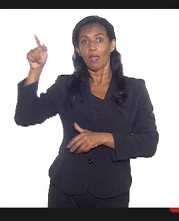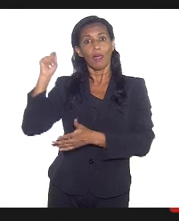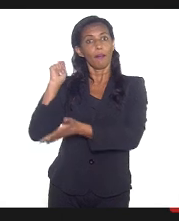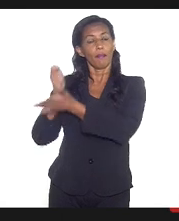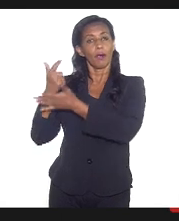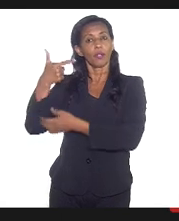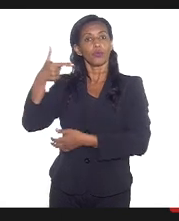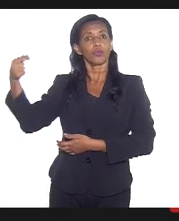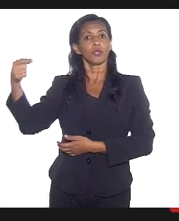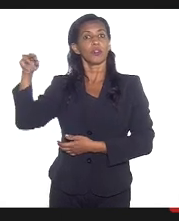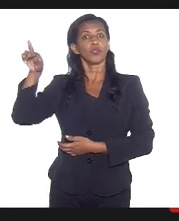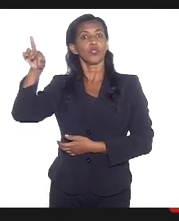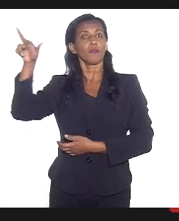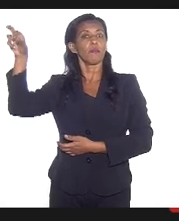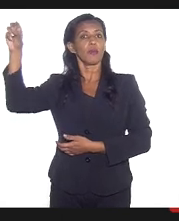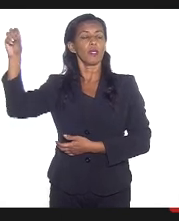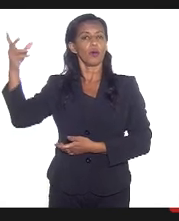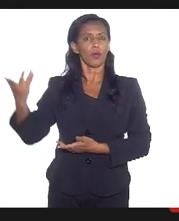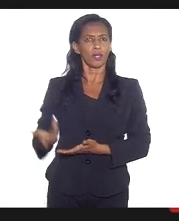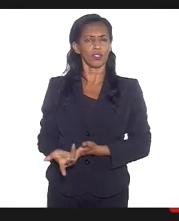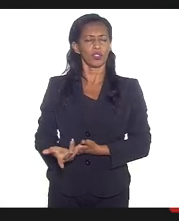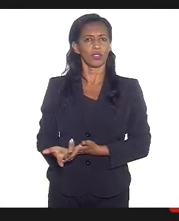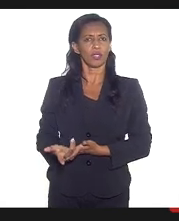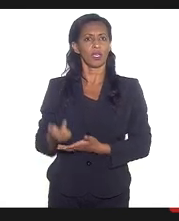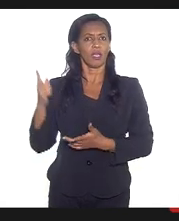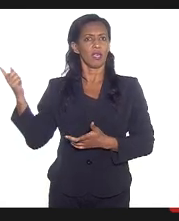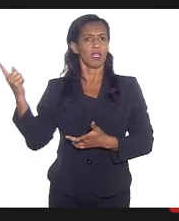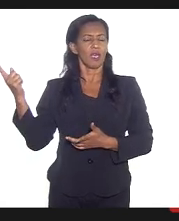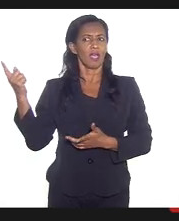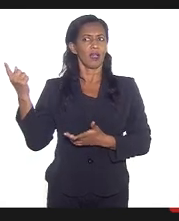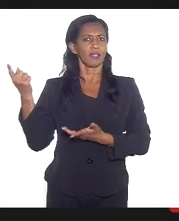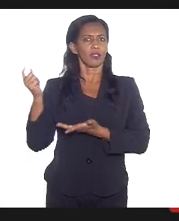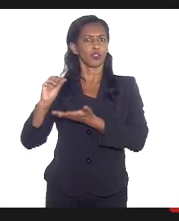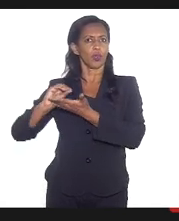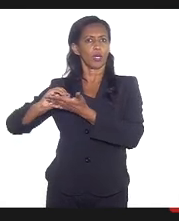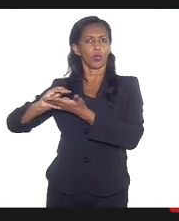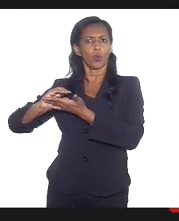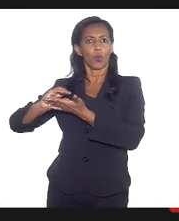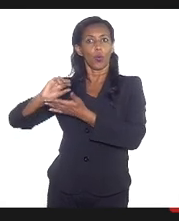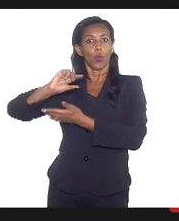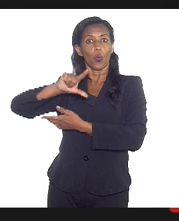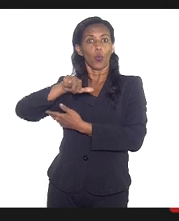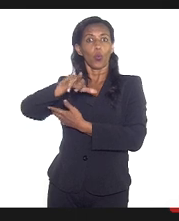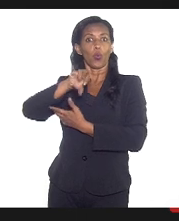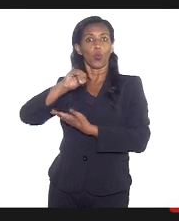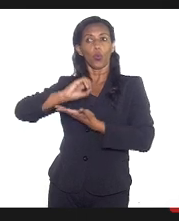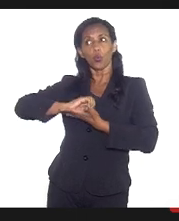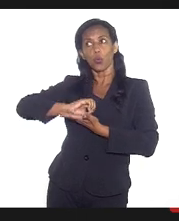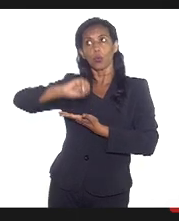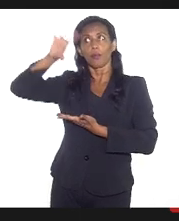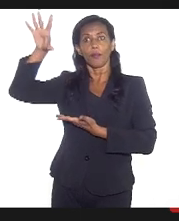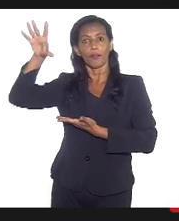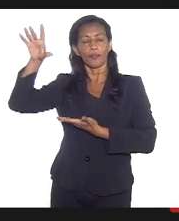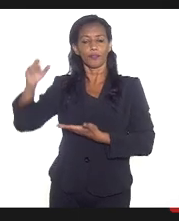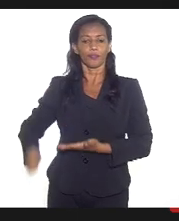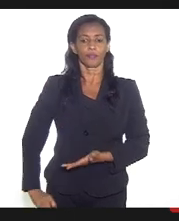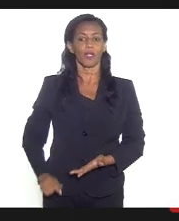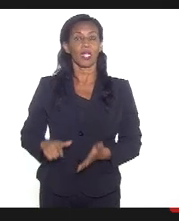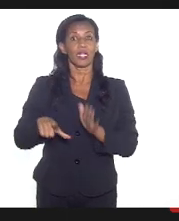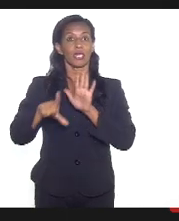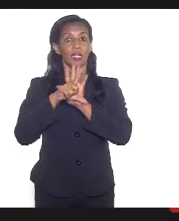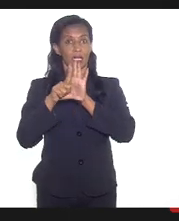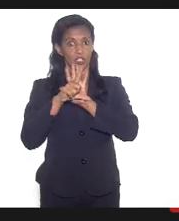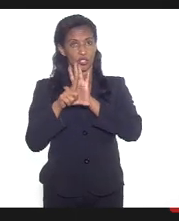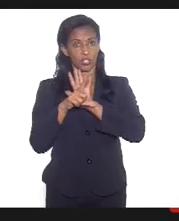milhões para a dona do afretamento. Ou seja, ela está gerando um lucro no exterior e via a Receita Federal, via a nossa